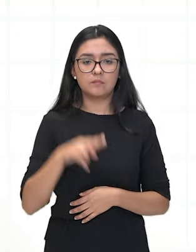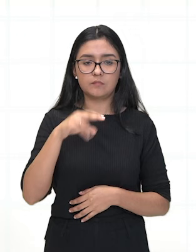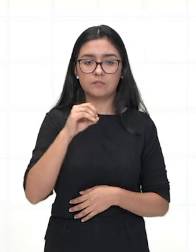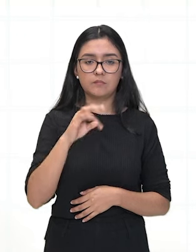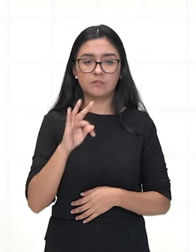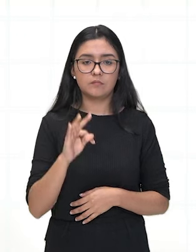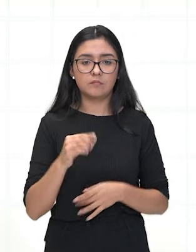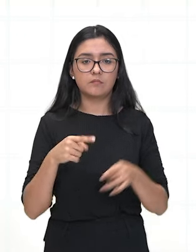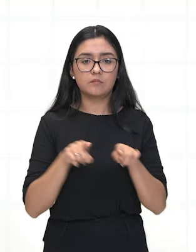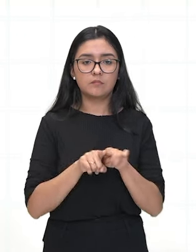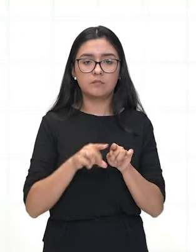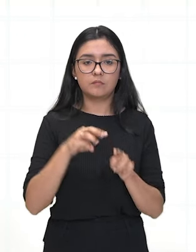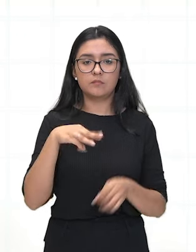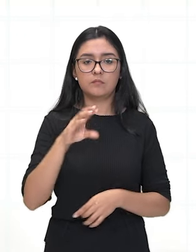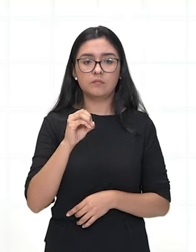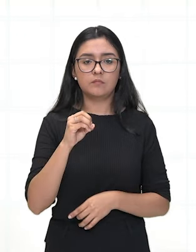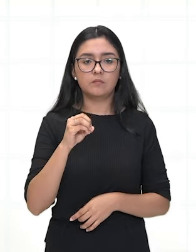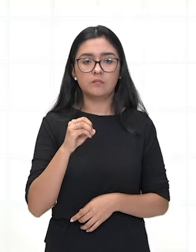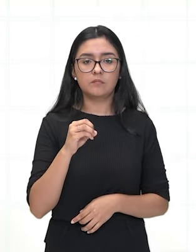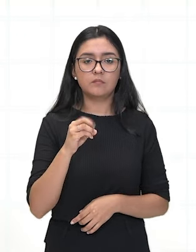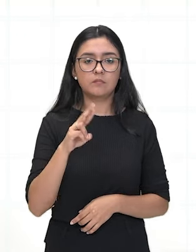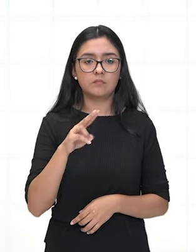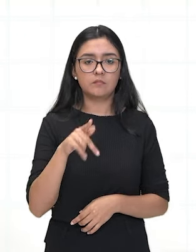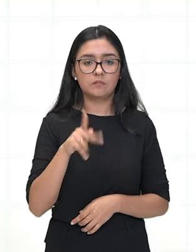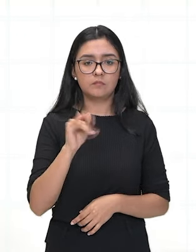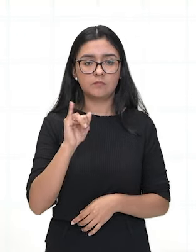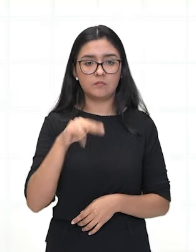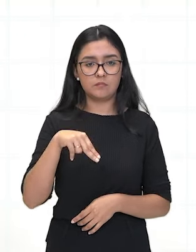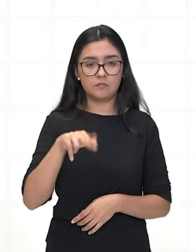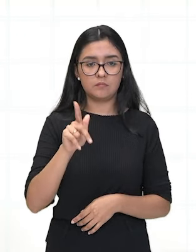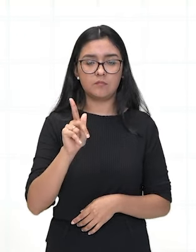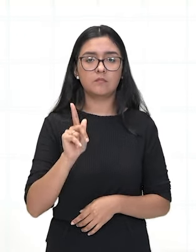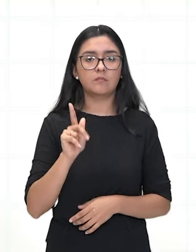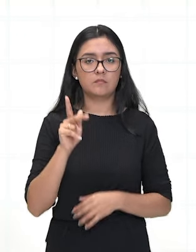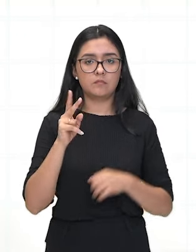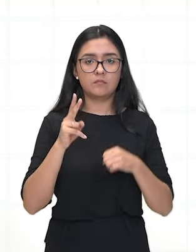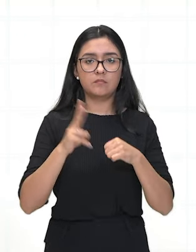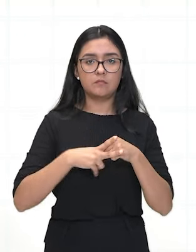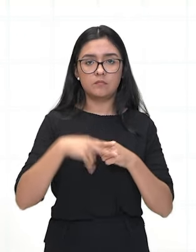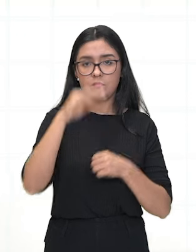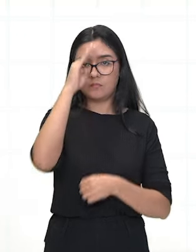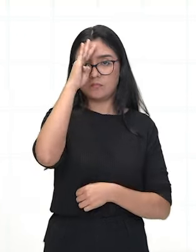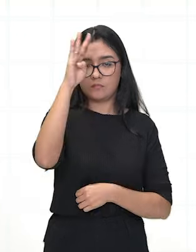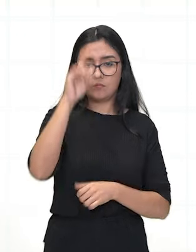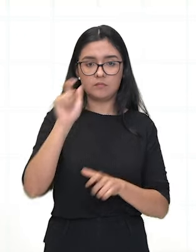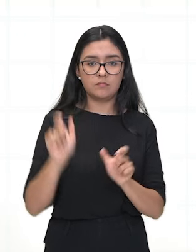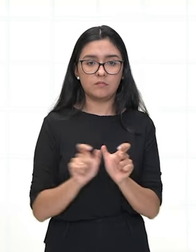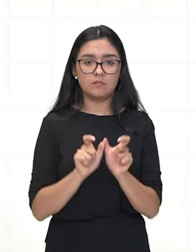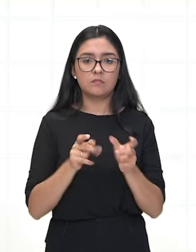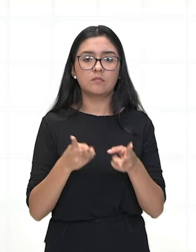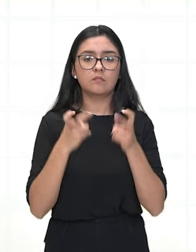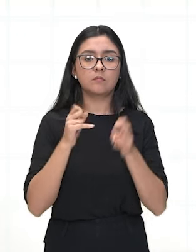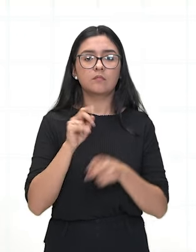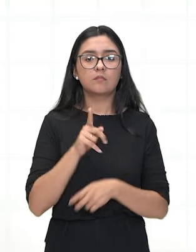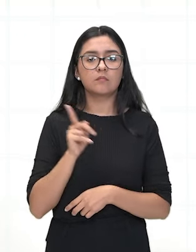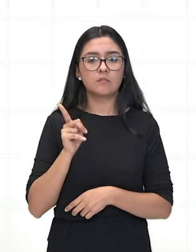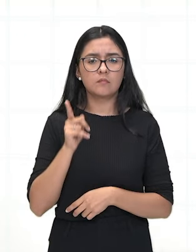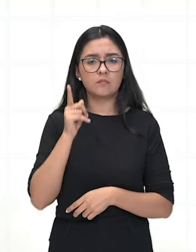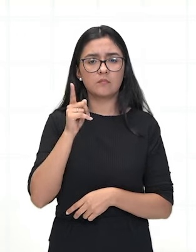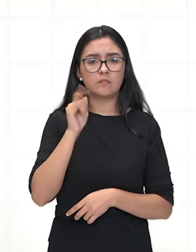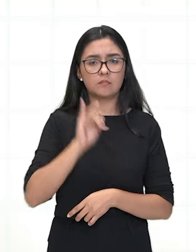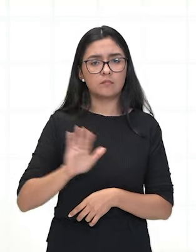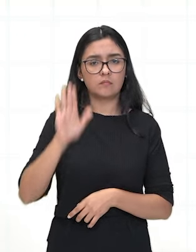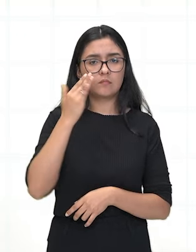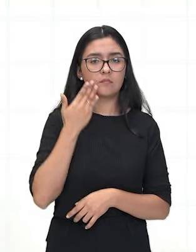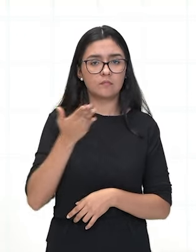working o verbo principal acompanhado do ing né Observe aqui essa moça aqui trabalhando né bem